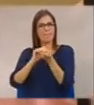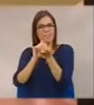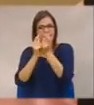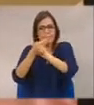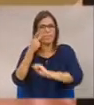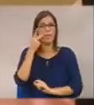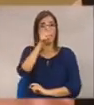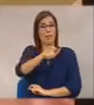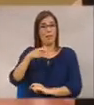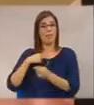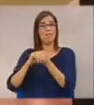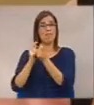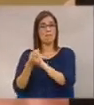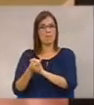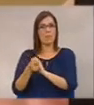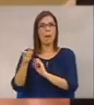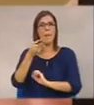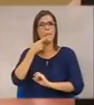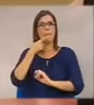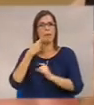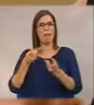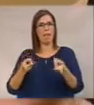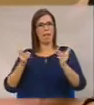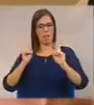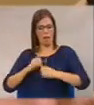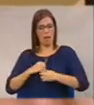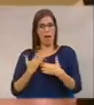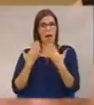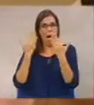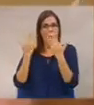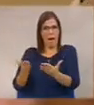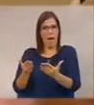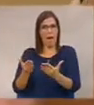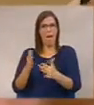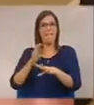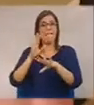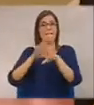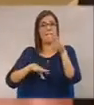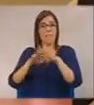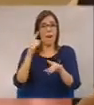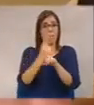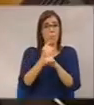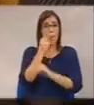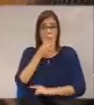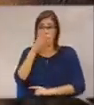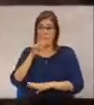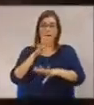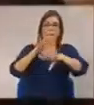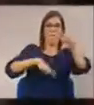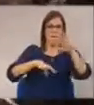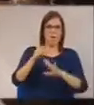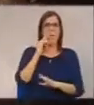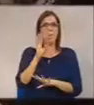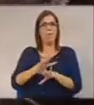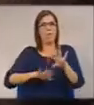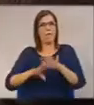their lives by letting them know that they have a free sense of expression, by amplifying what they say and how